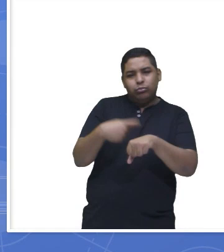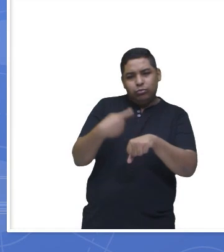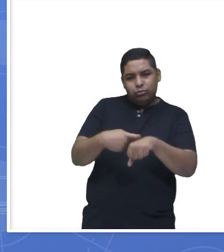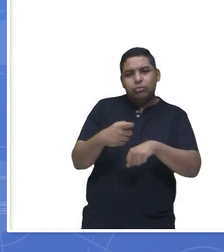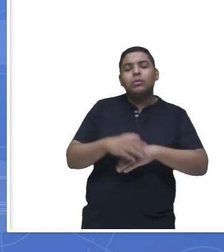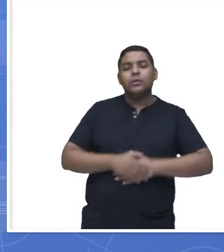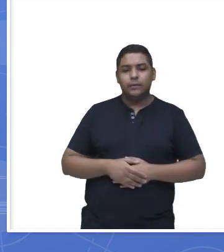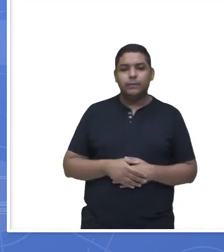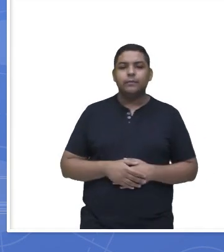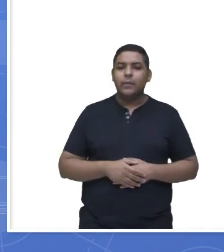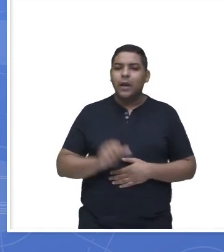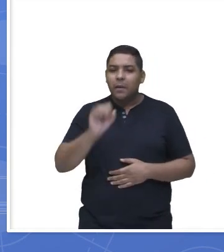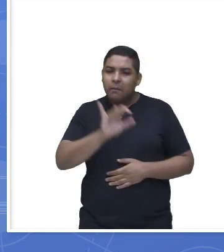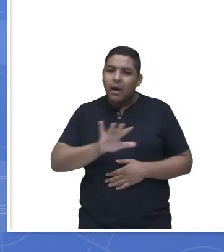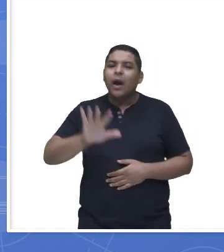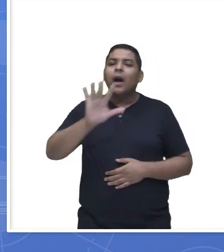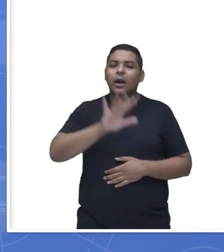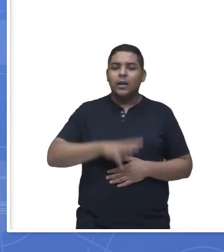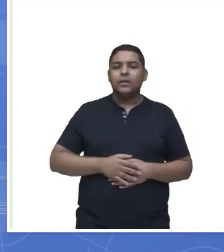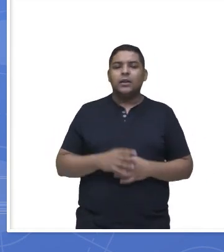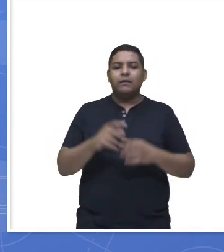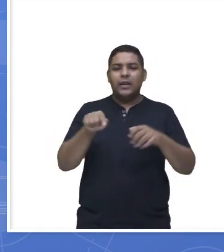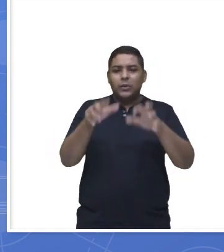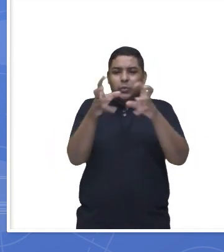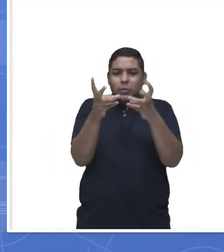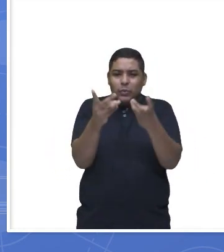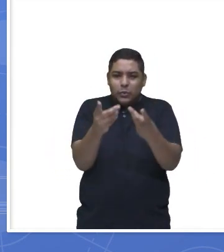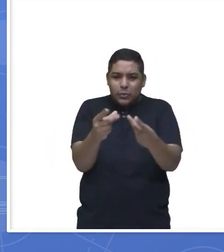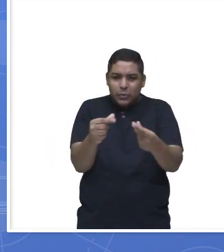através só da imagem. Então, a gente tem aí a corrosão, né,